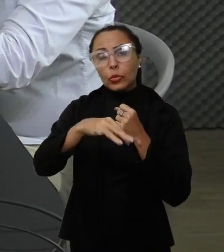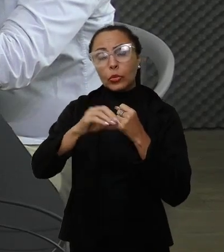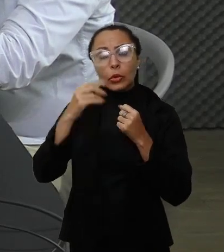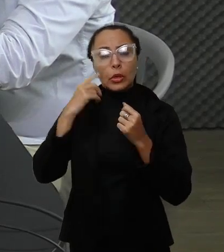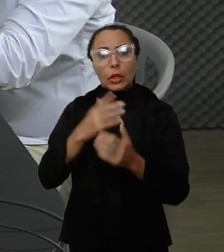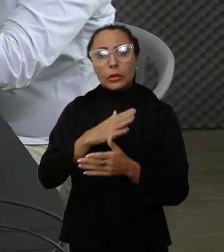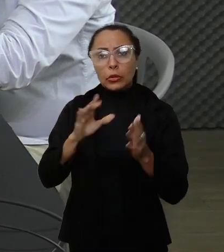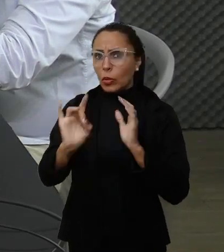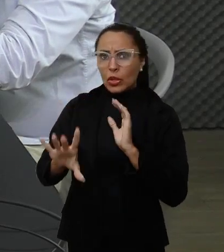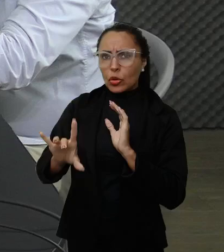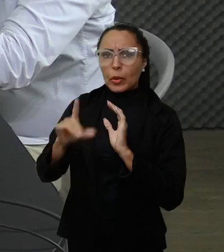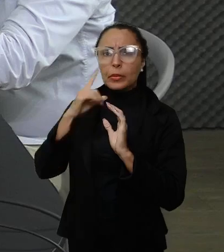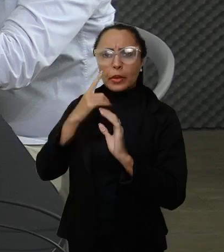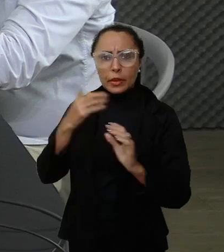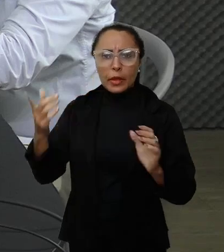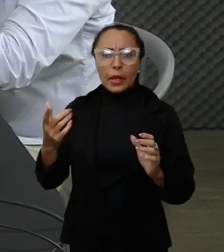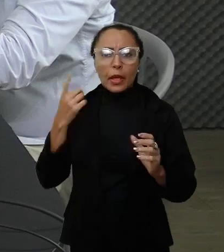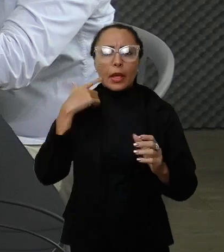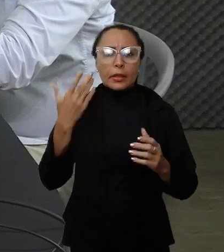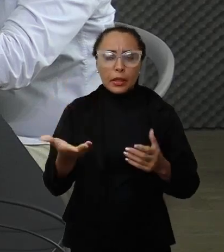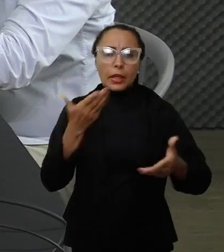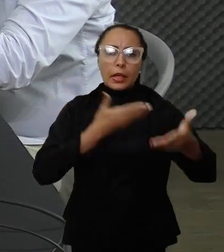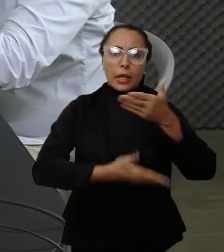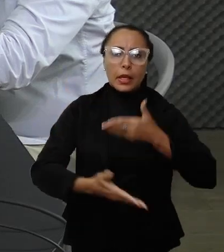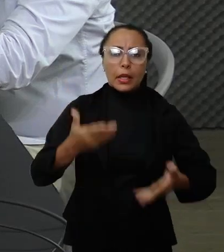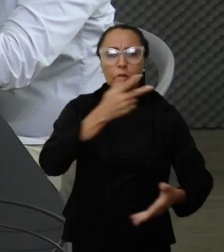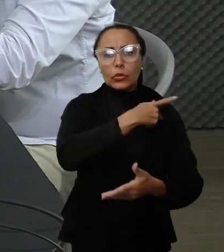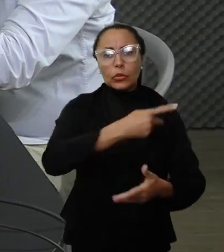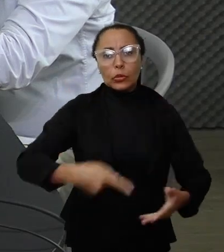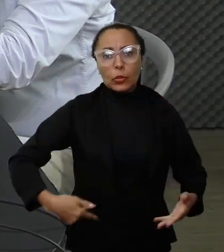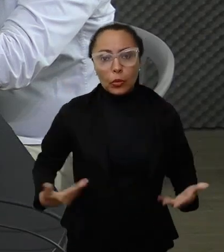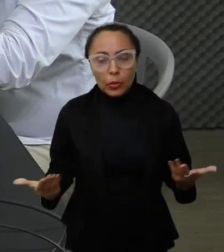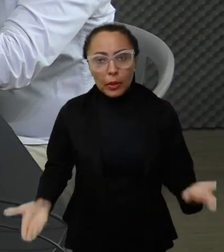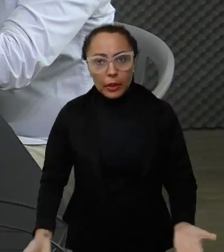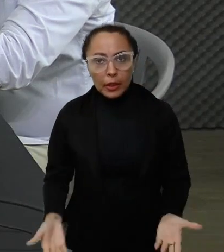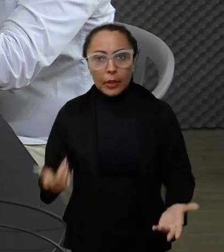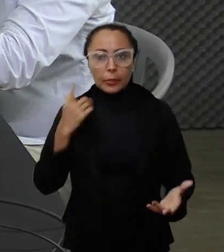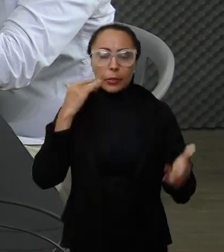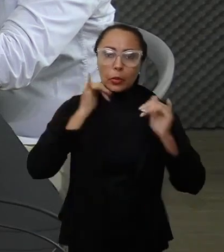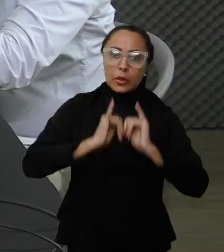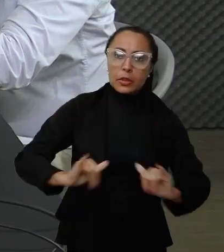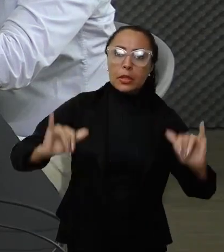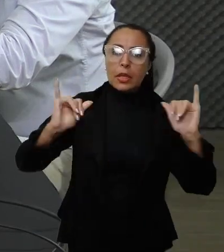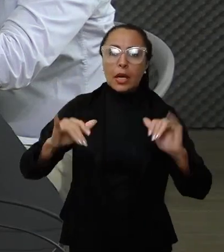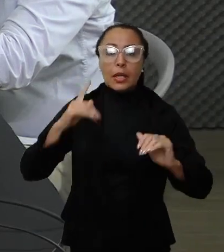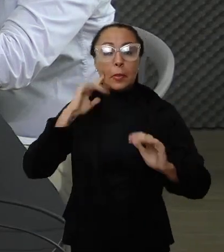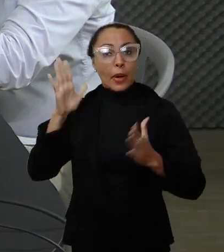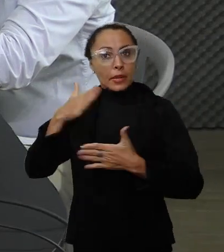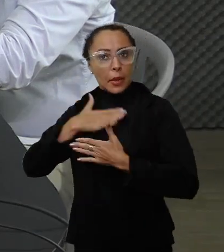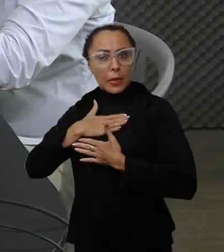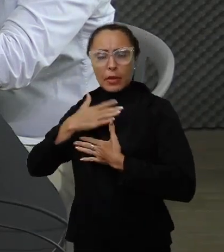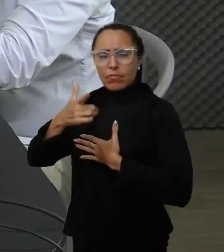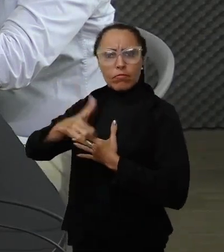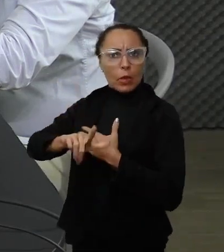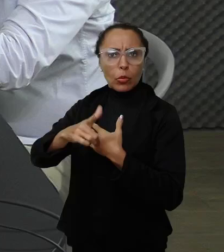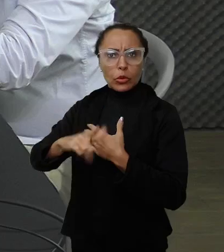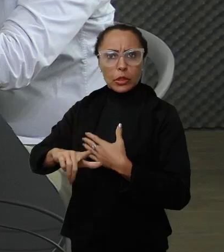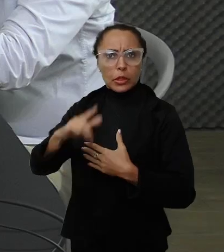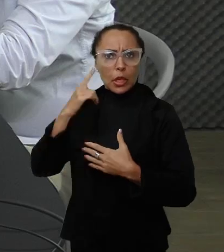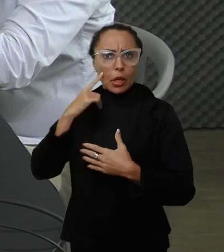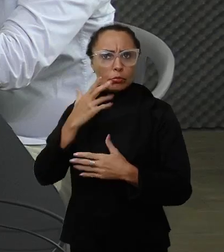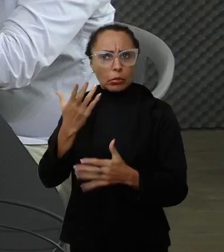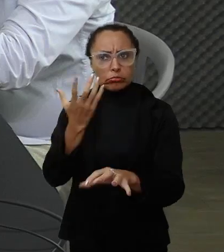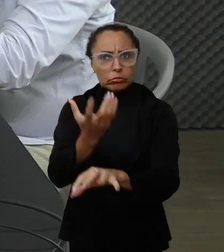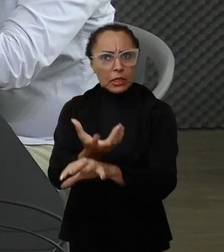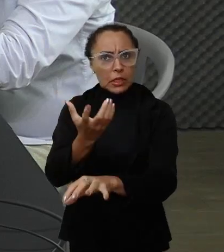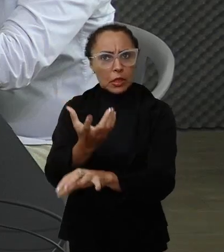somente jornalismo, né? Tem Uhum. relações públicas, tem publicidade, né? Então, na habilitação em jornalismo, que foi a minha, não tinha uma cadeira